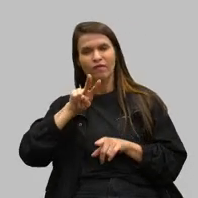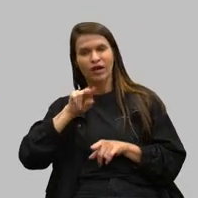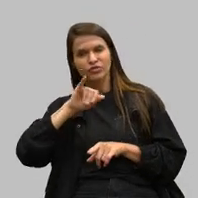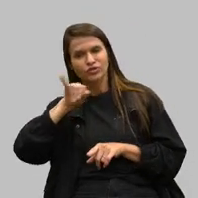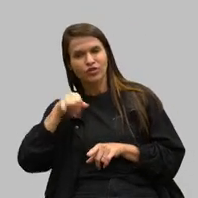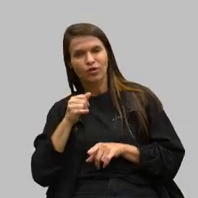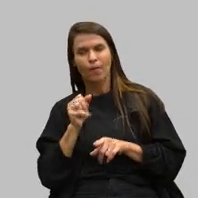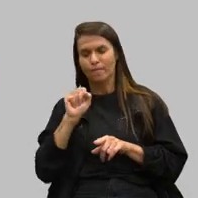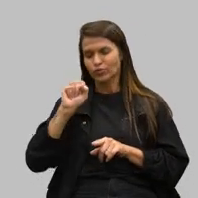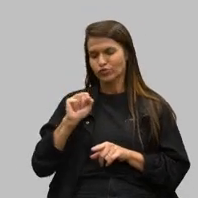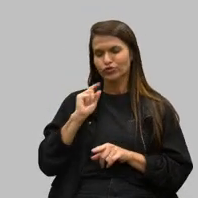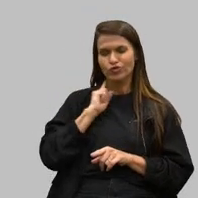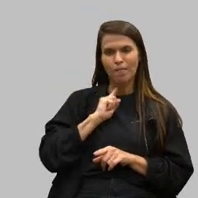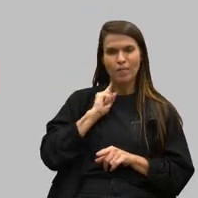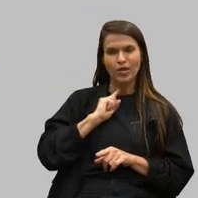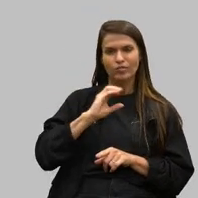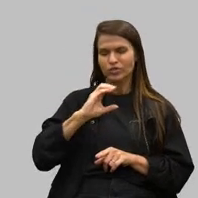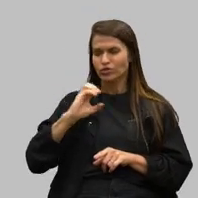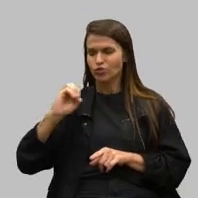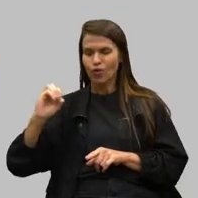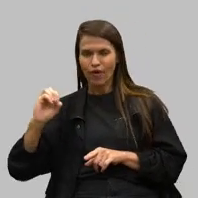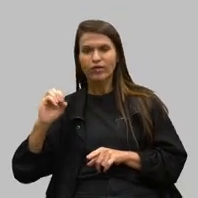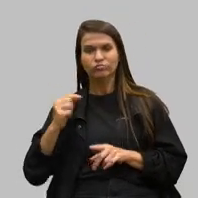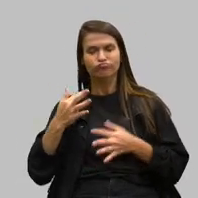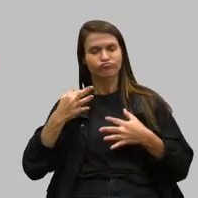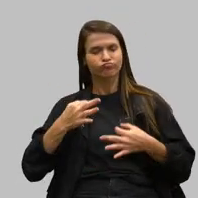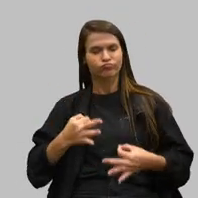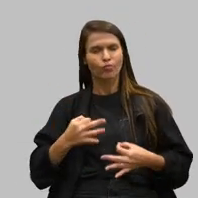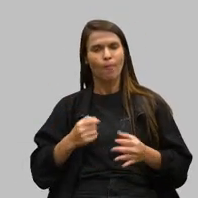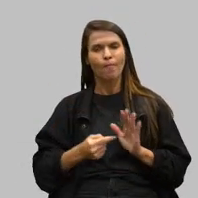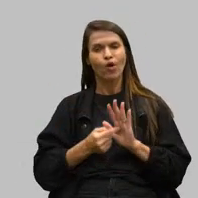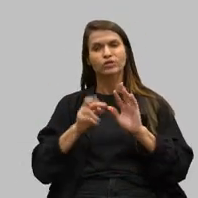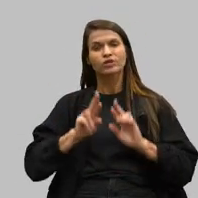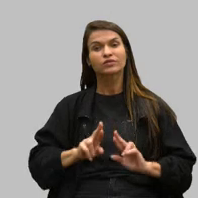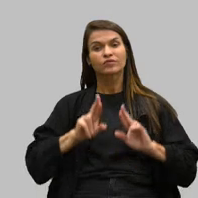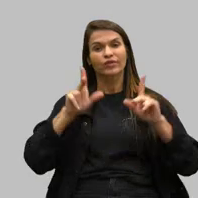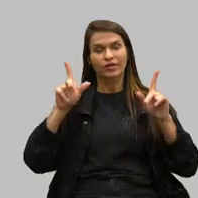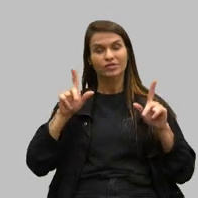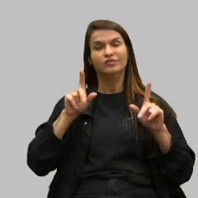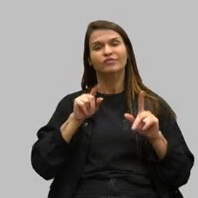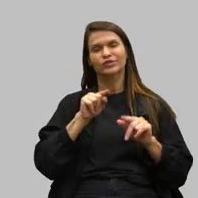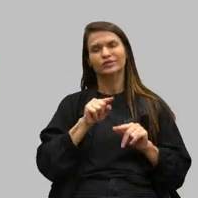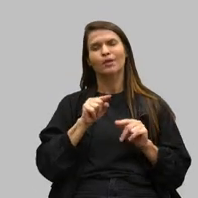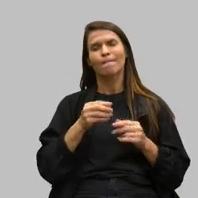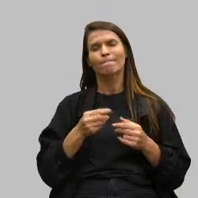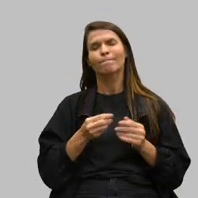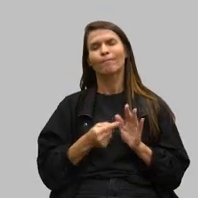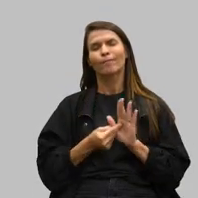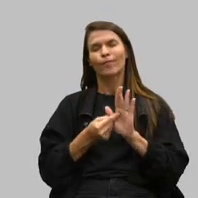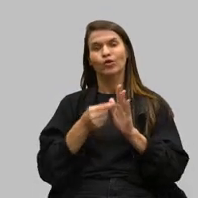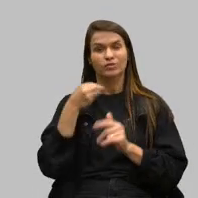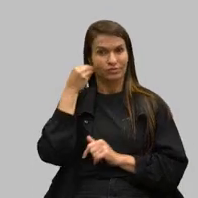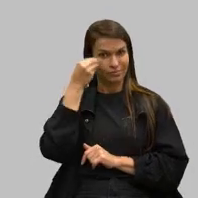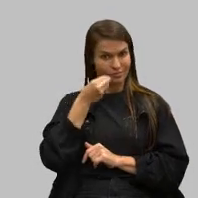Minas, para centro-oeste. Isso, com certeza, faz a diferença muito grande porque você traz essa experiência.